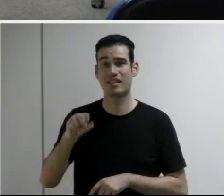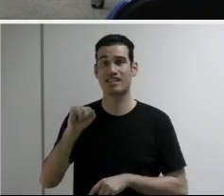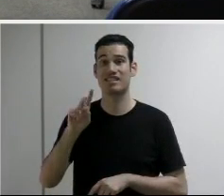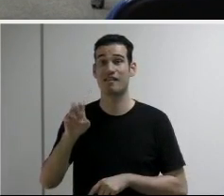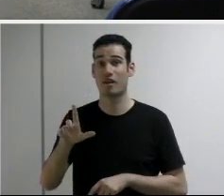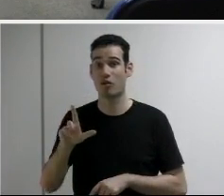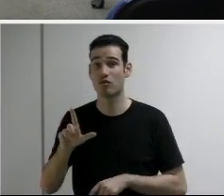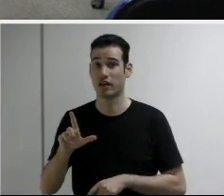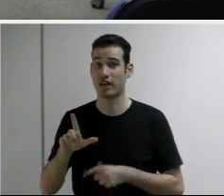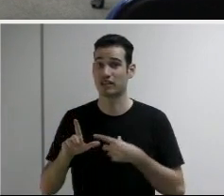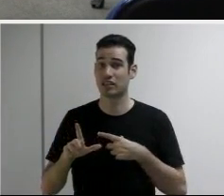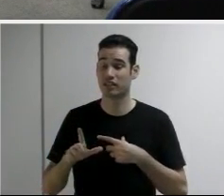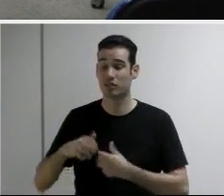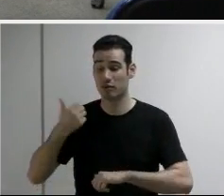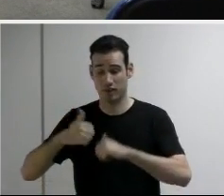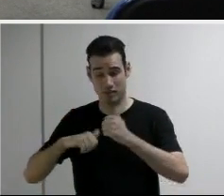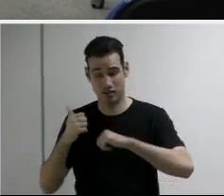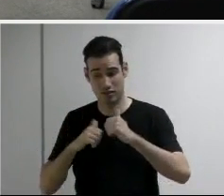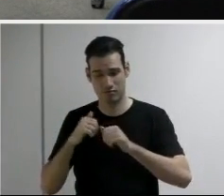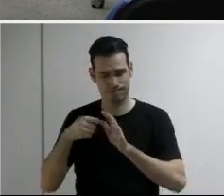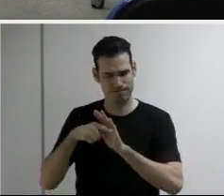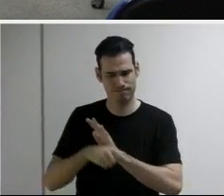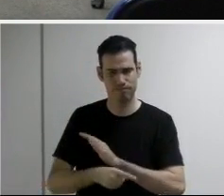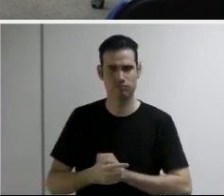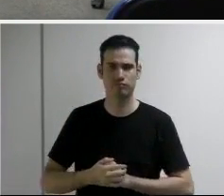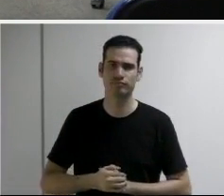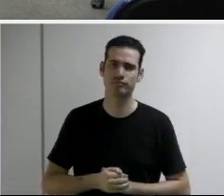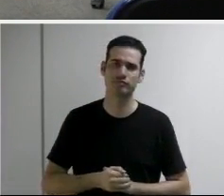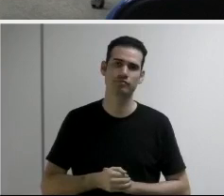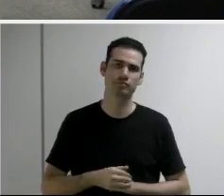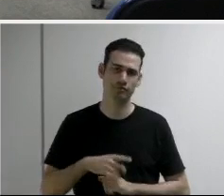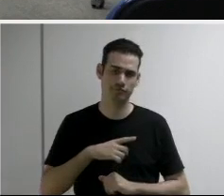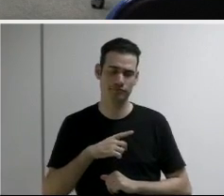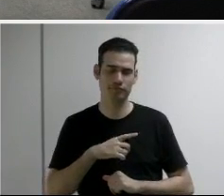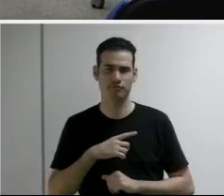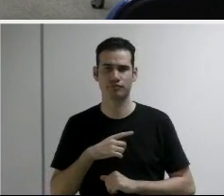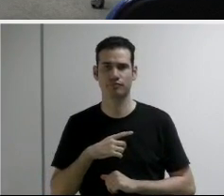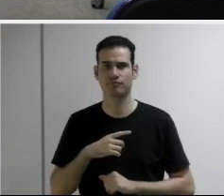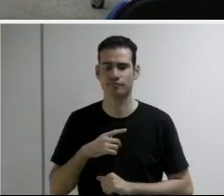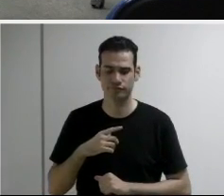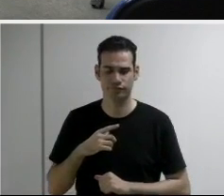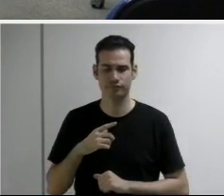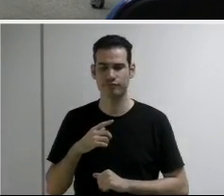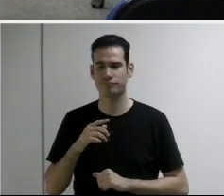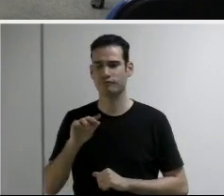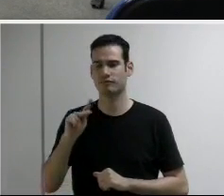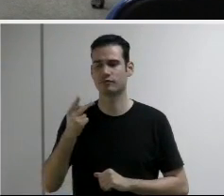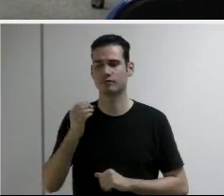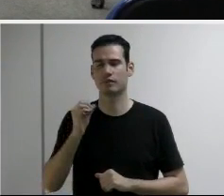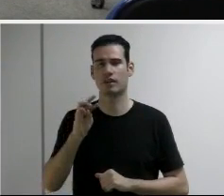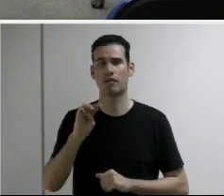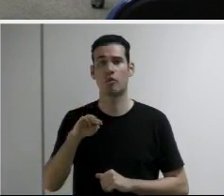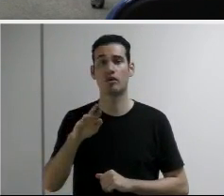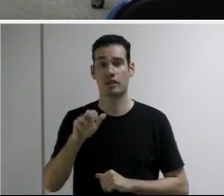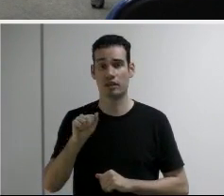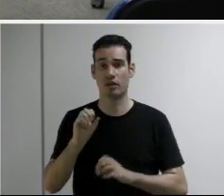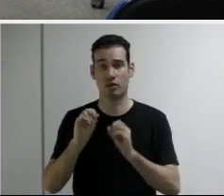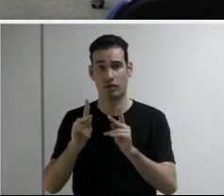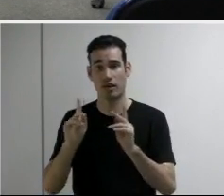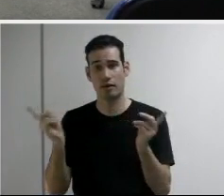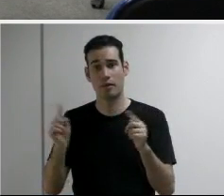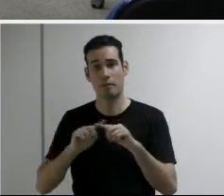fazer essa primeira harmonização, só que não teve acordo. Então, a gente teve que deixar essa parte da harmonização